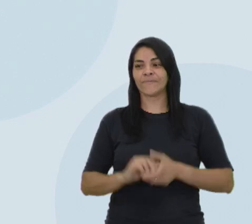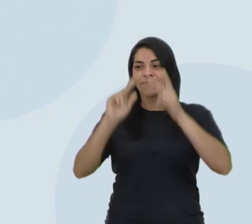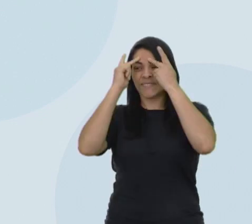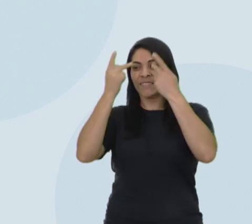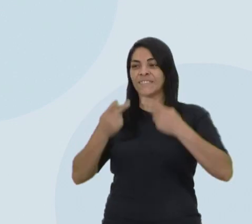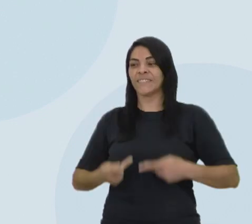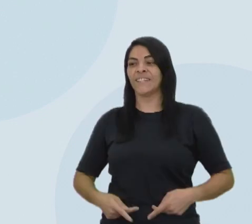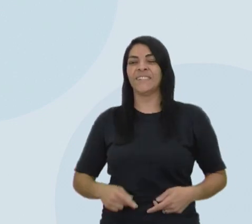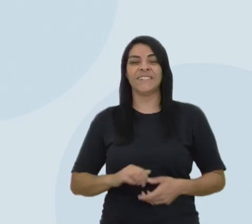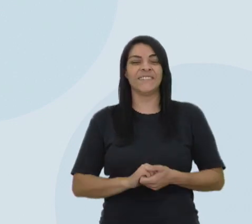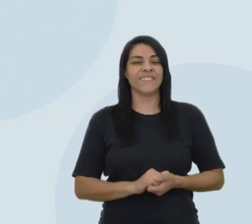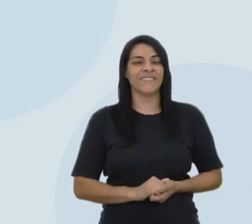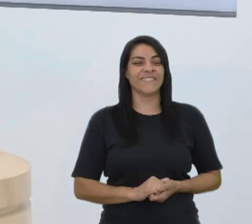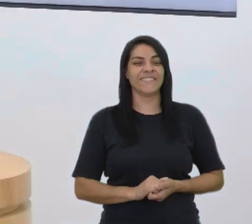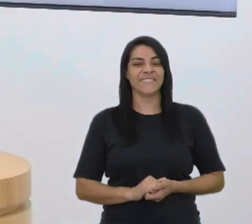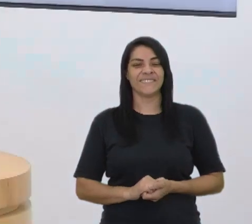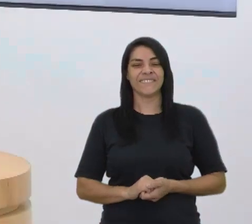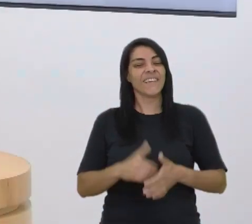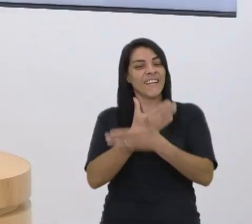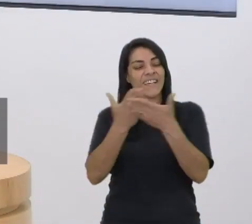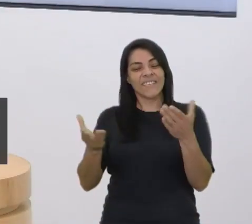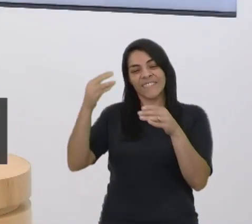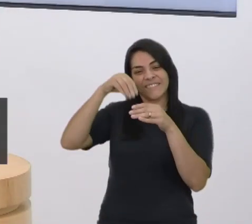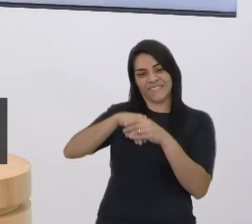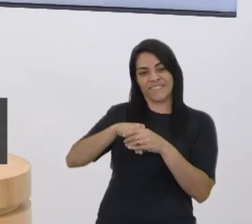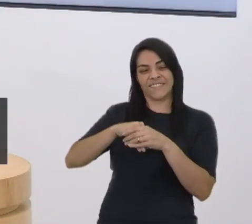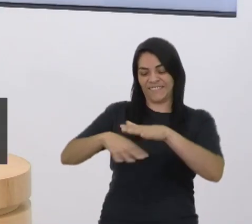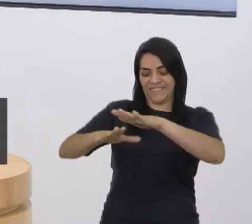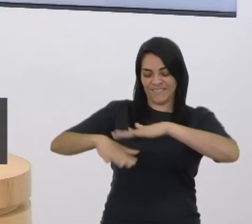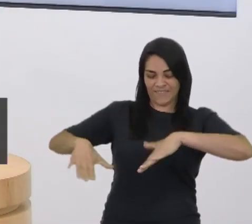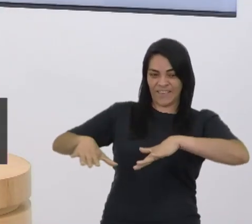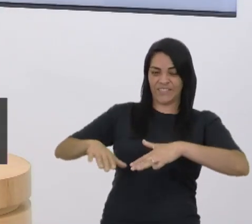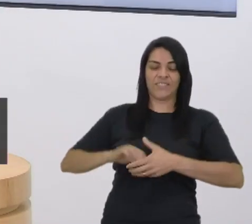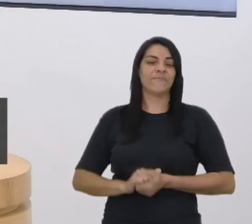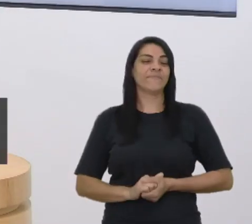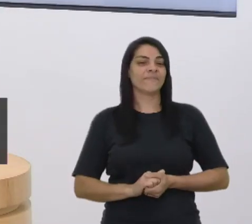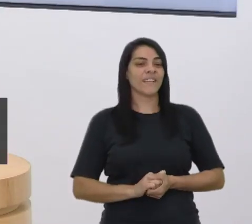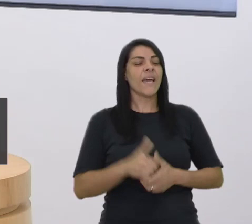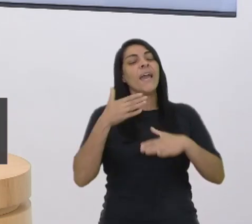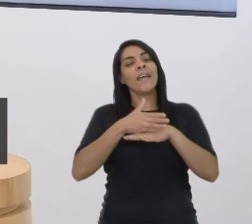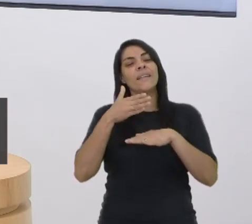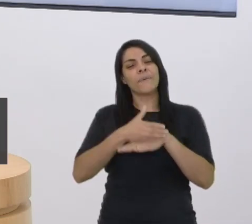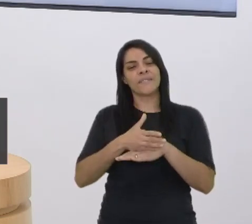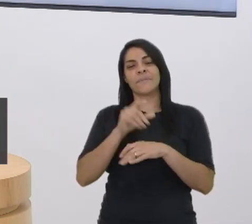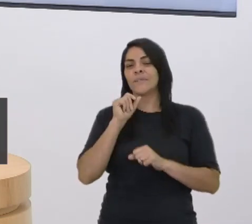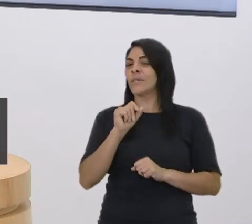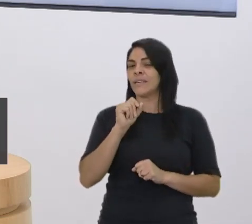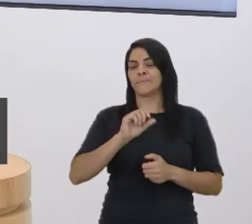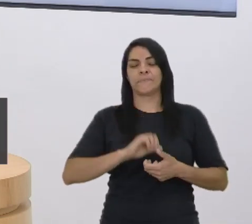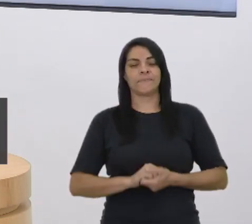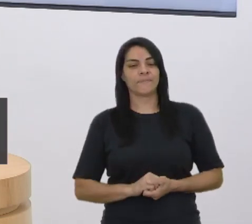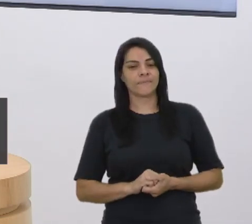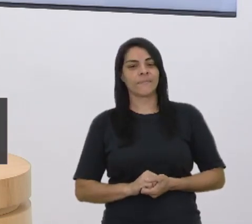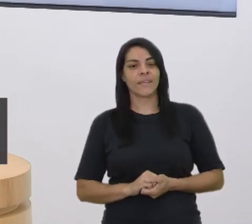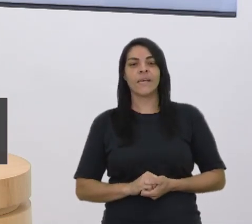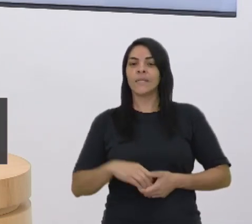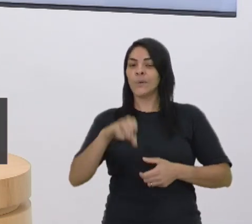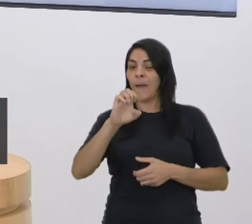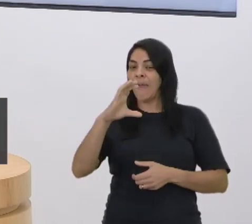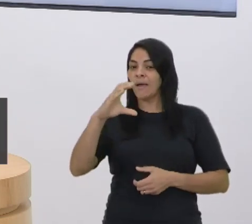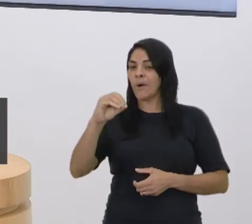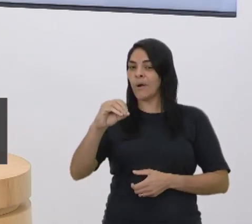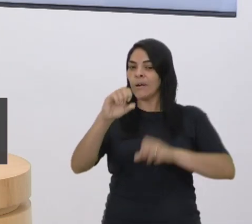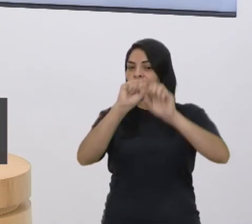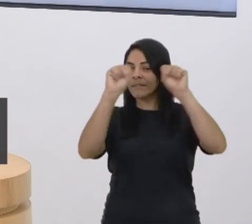também, tudo que está dentro daquele ambiente, ele faz parte daquele ecossistema, né? Se a gente